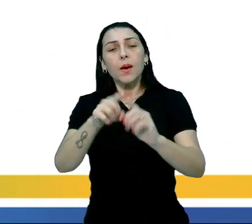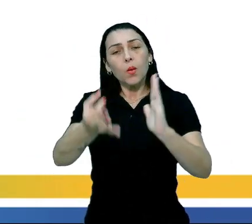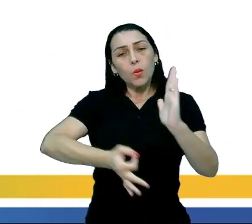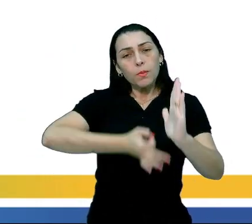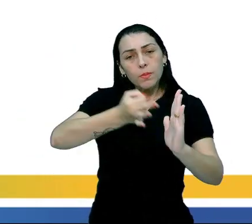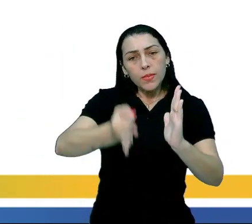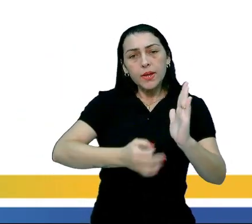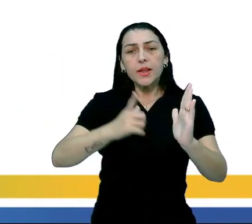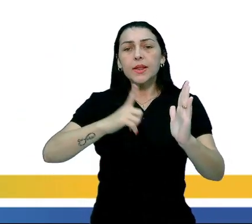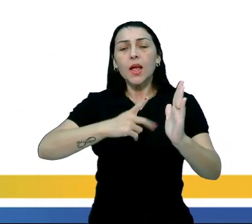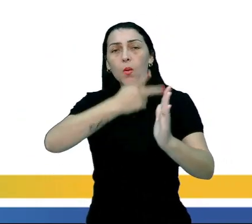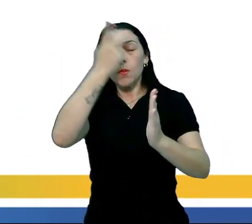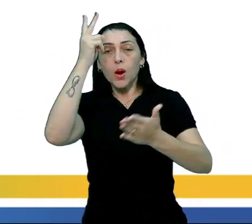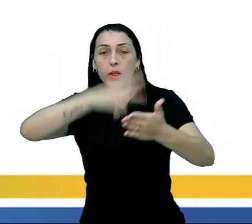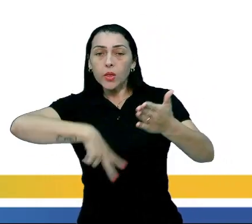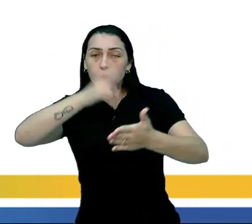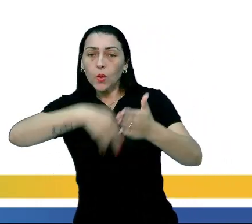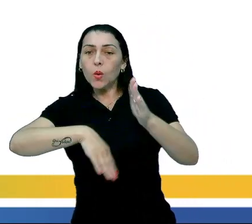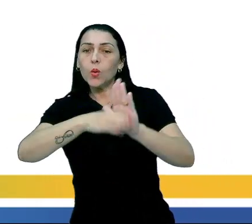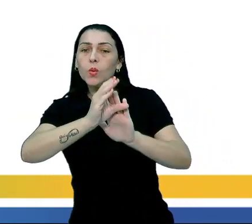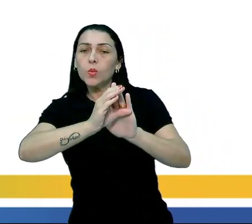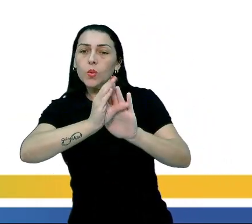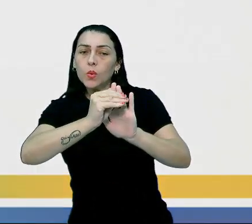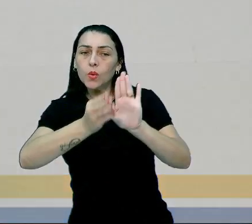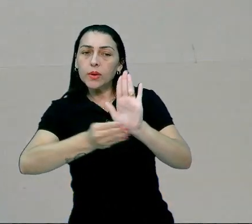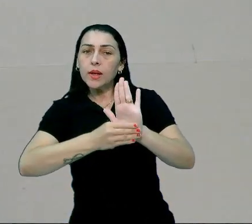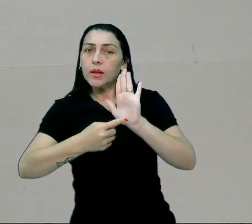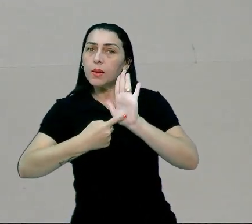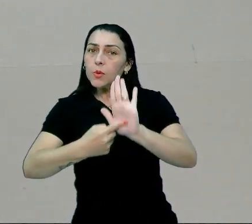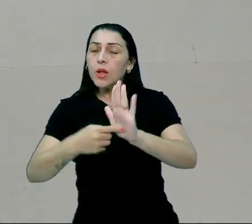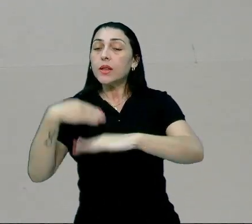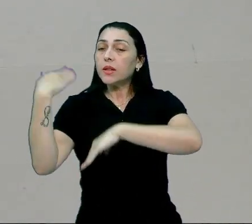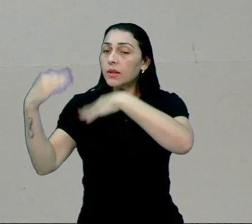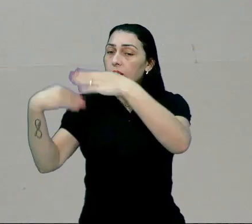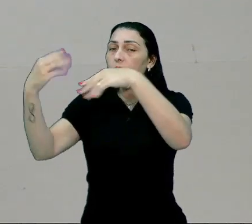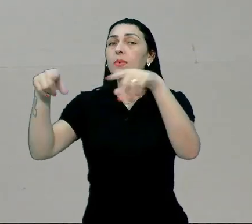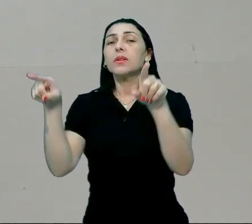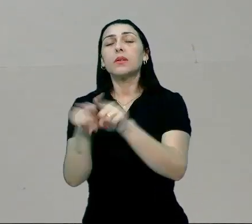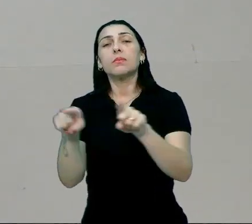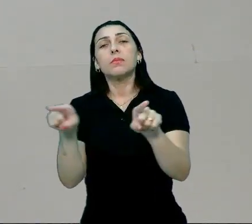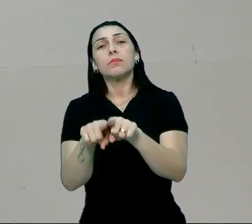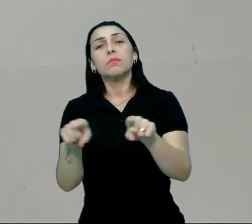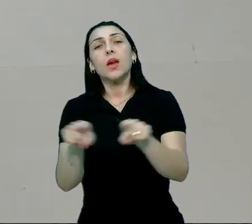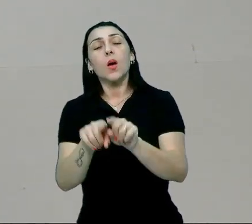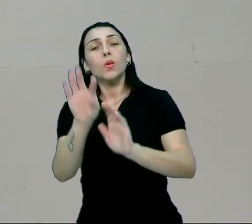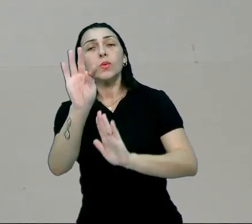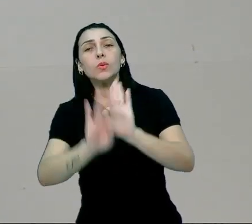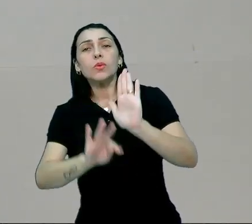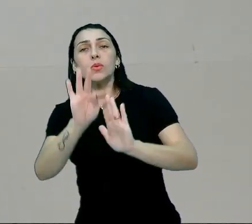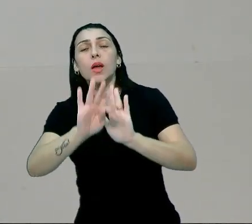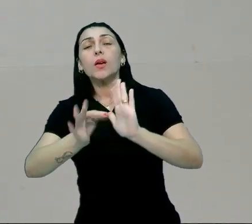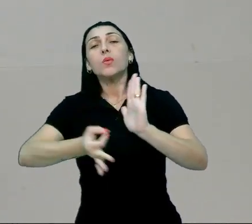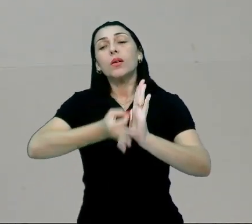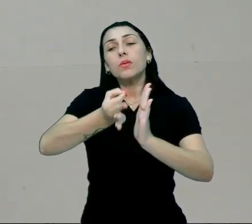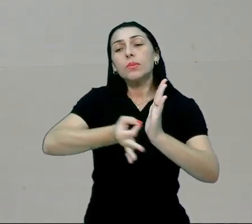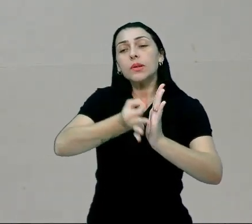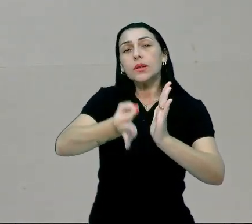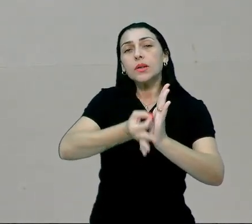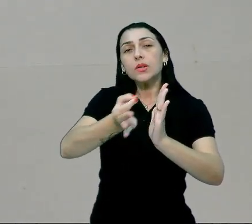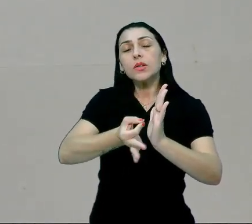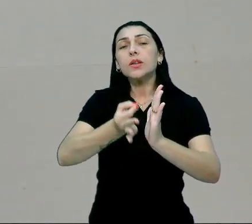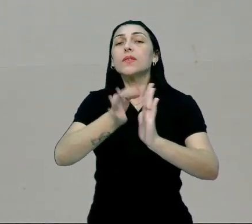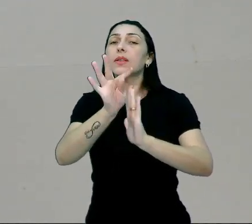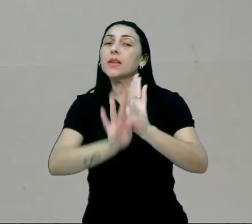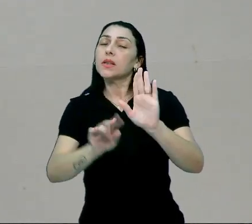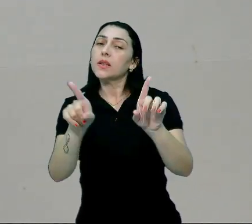e de argumentos que situem o leitor no conteúdo a ser abordado. Assim como todo texto argumentativo, esse